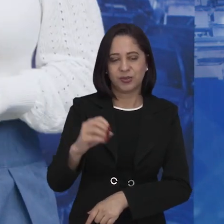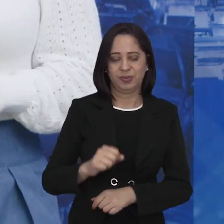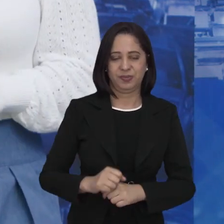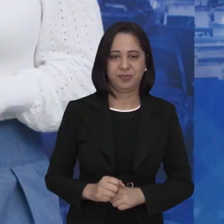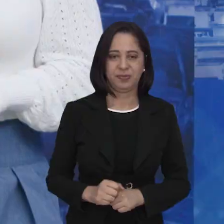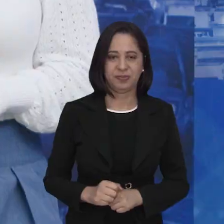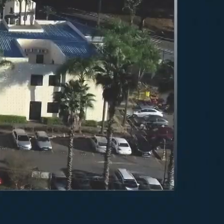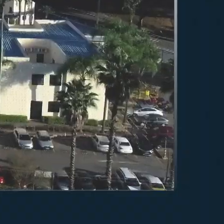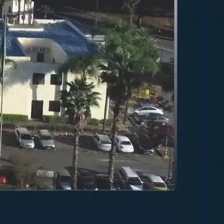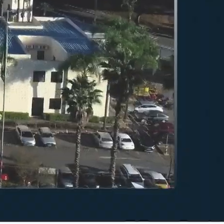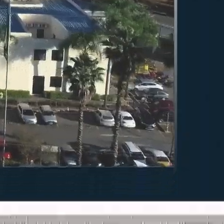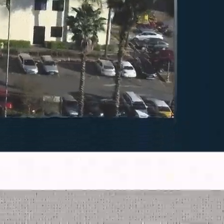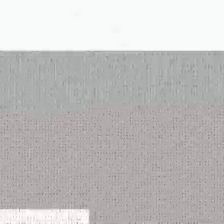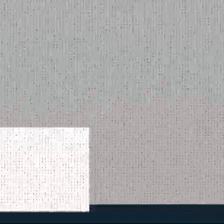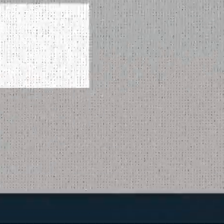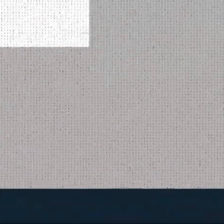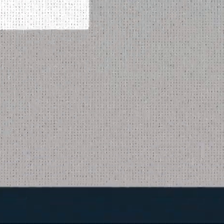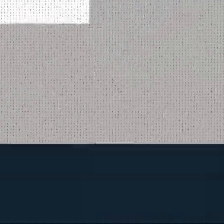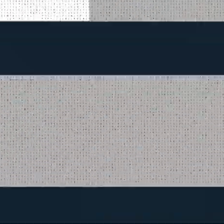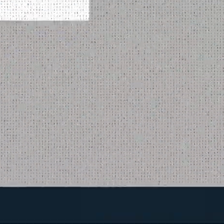a gente volta já.